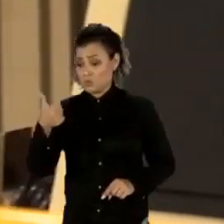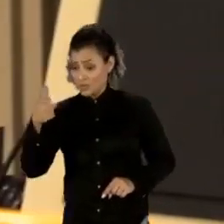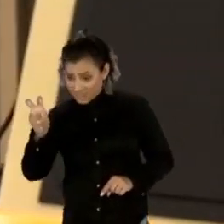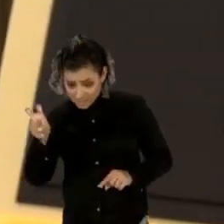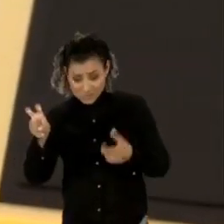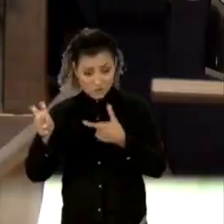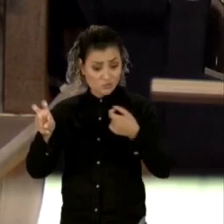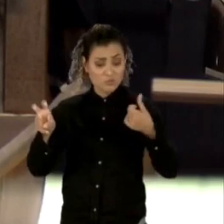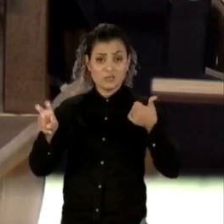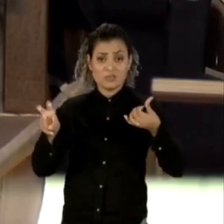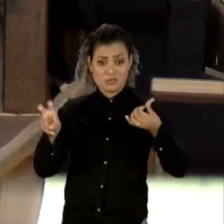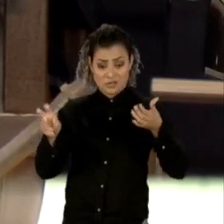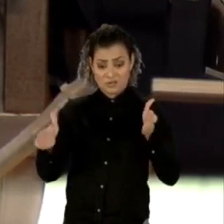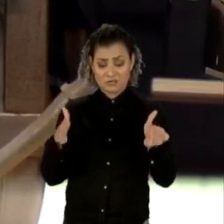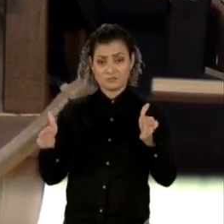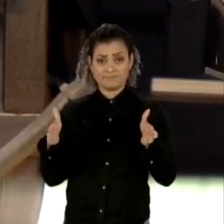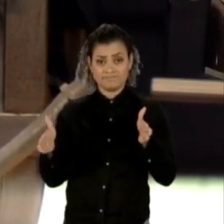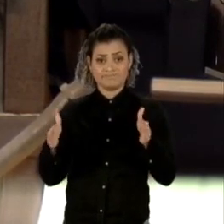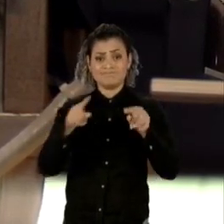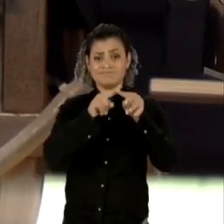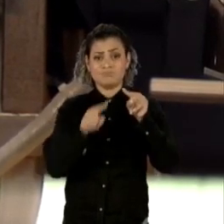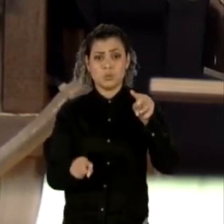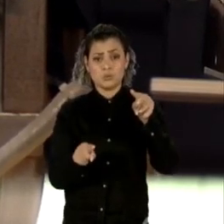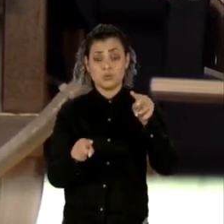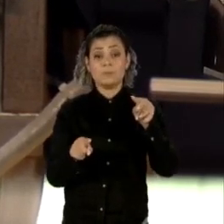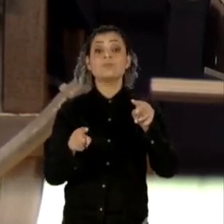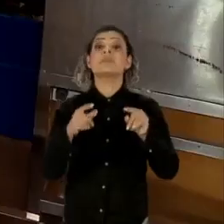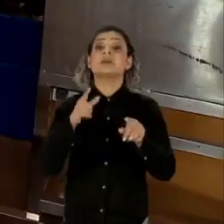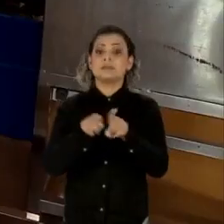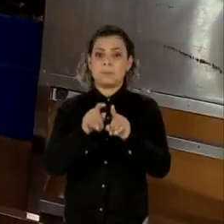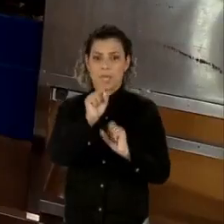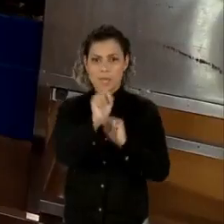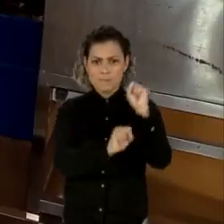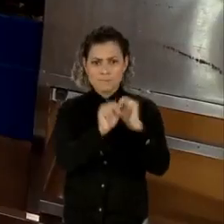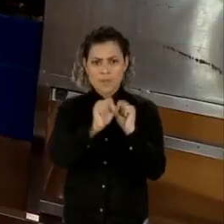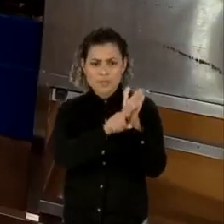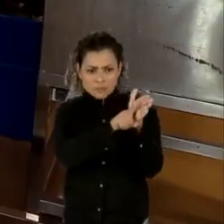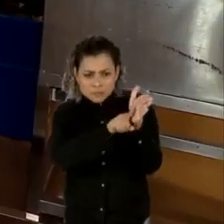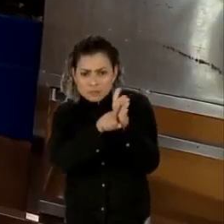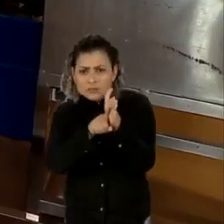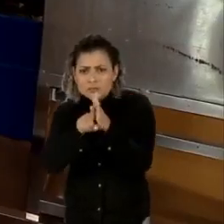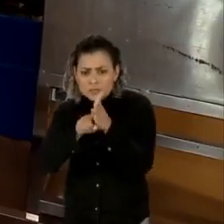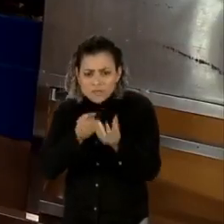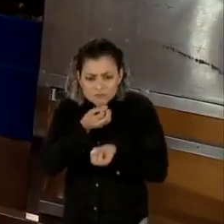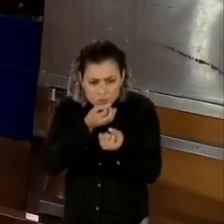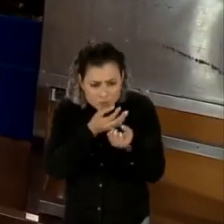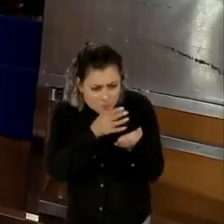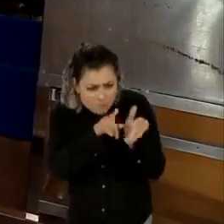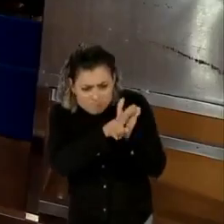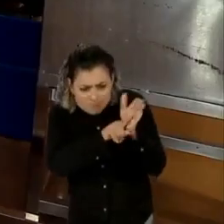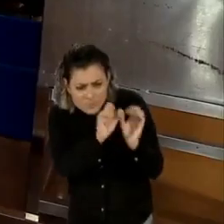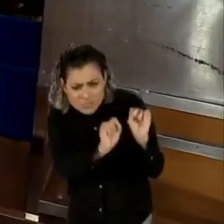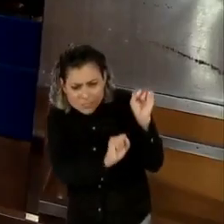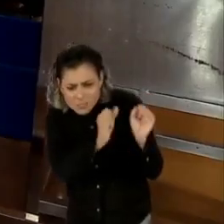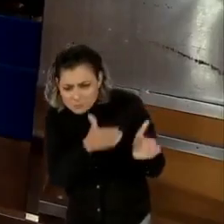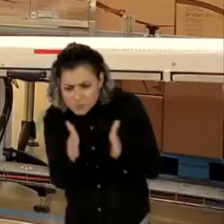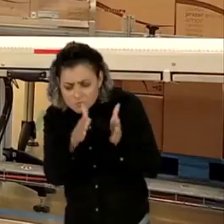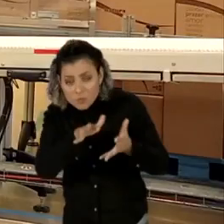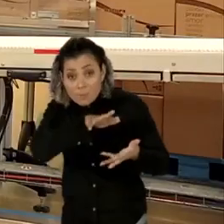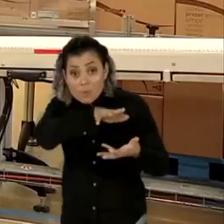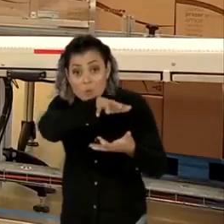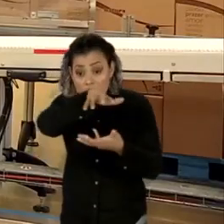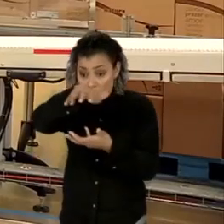2016 a consultoria boa linha 7 sistematizou os dados sobre a produção industrial no mundo